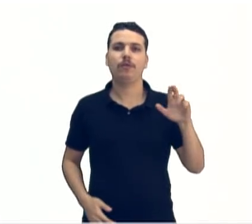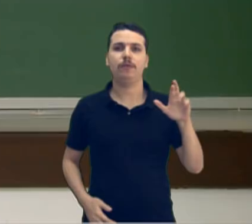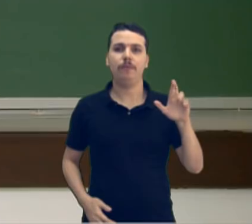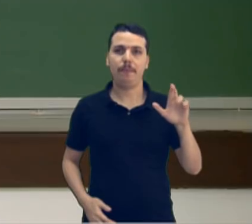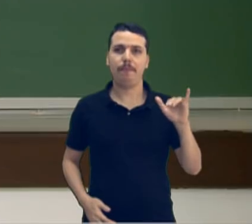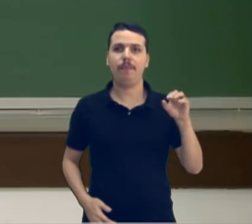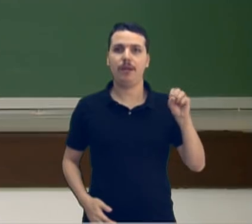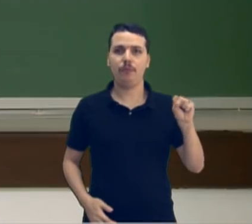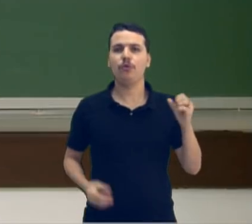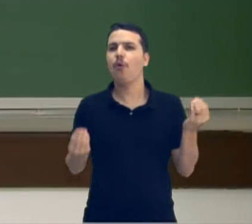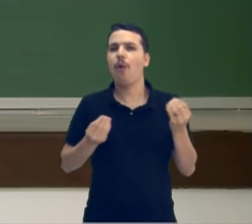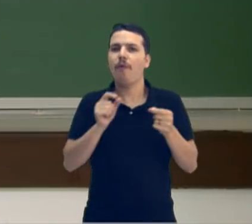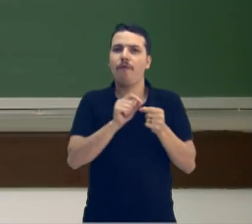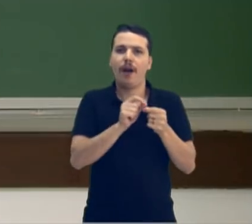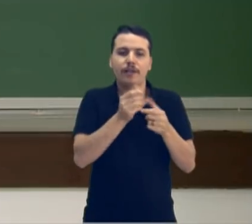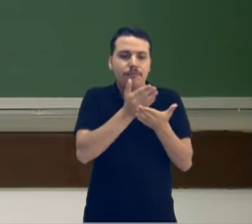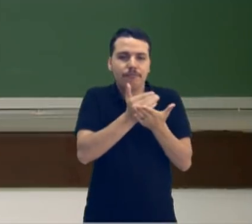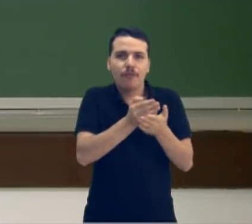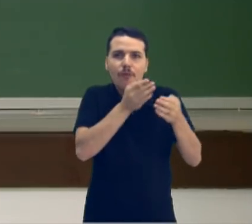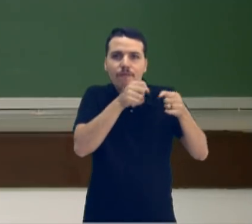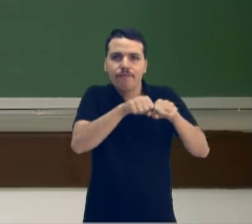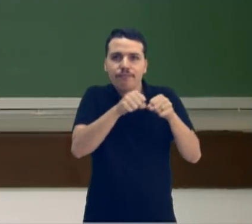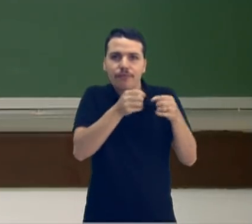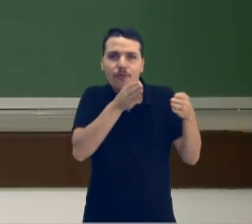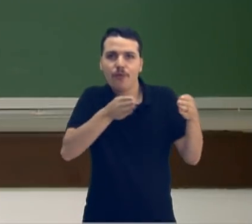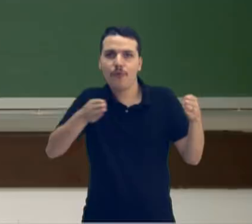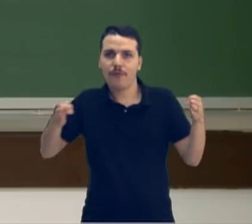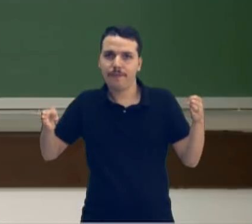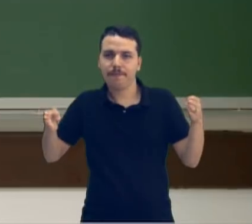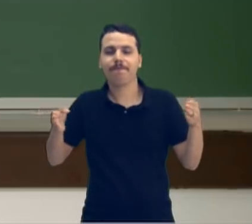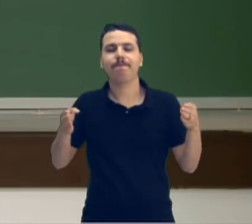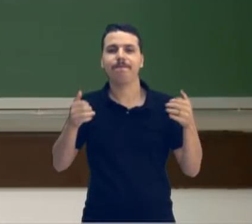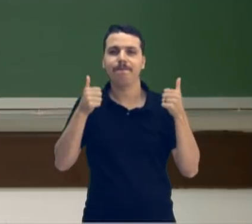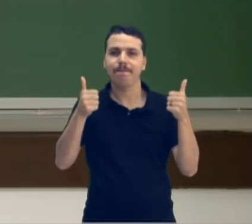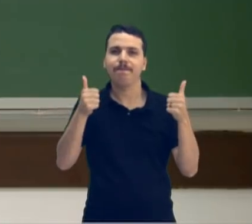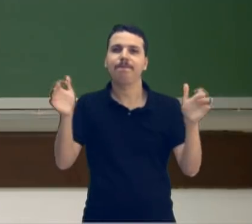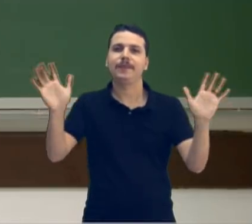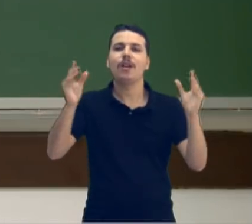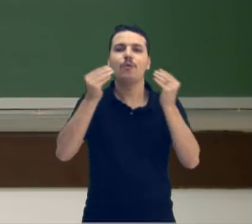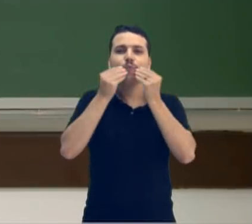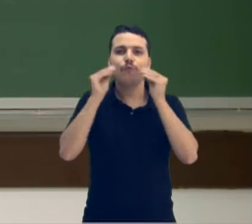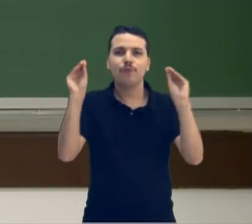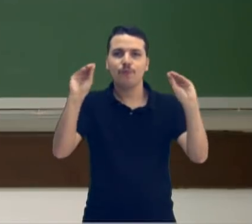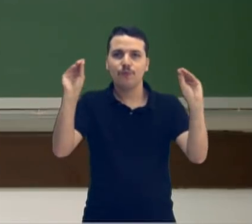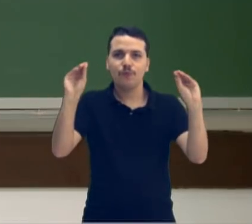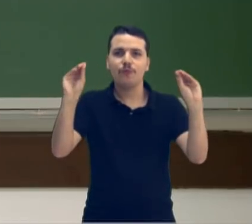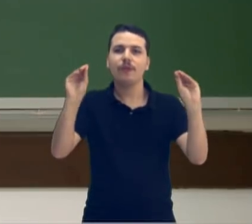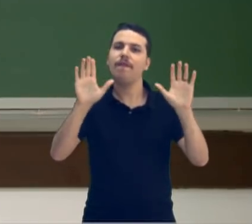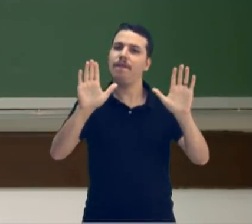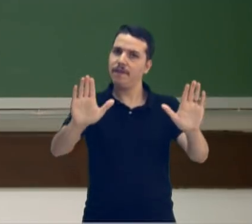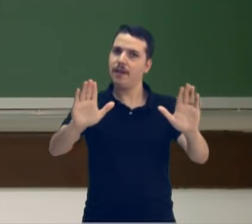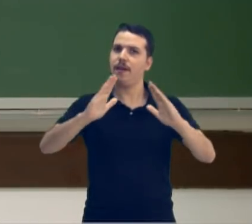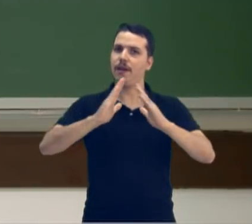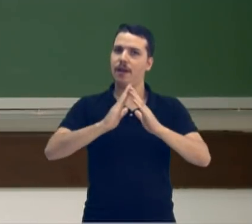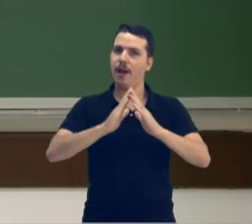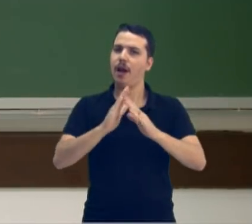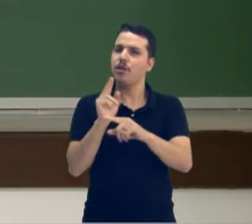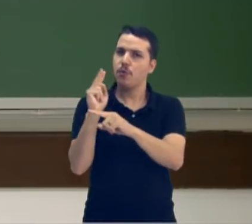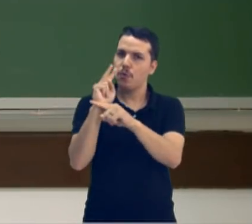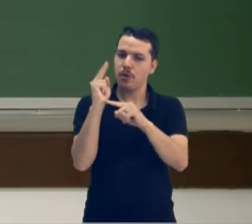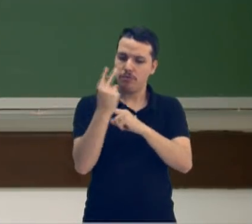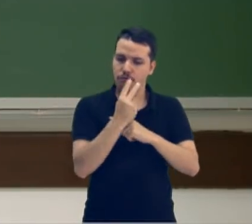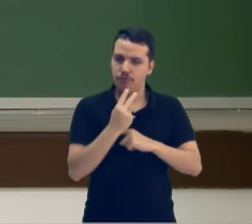fatoração. Muito bem. Beijo da professora, fiquem em casa, se cuidem, que eu tenho